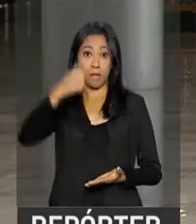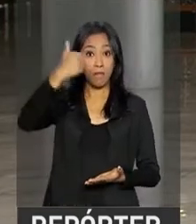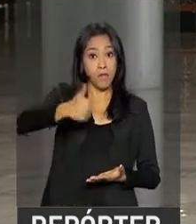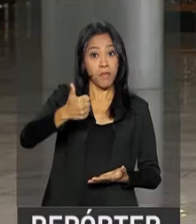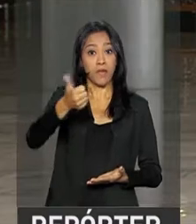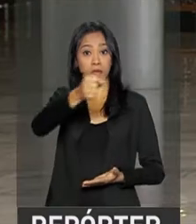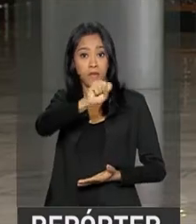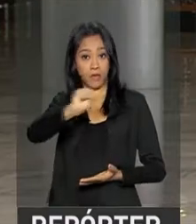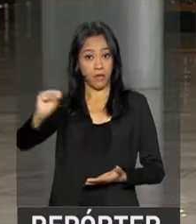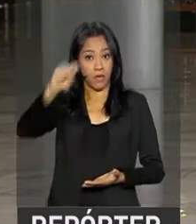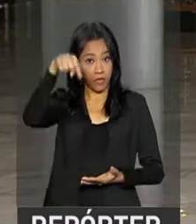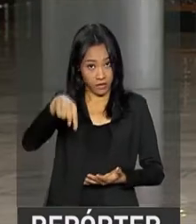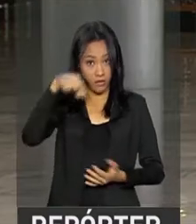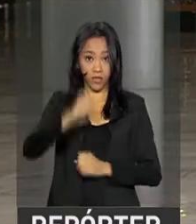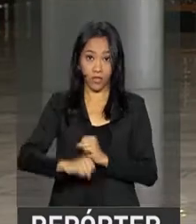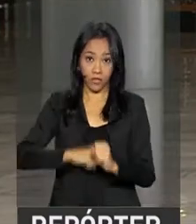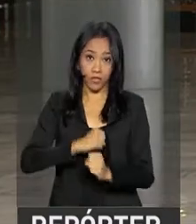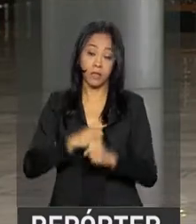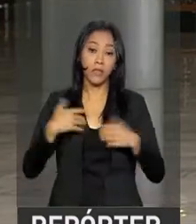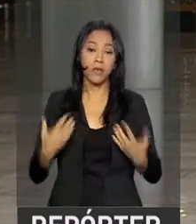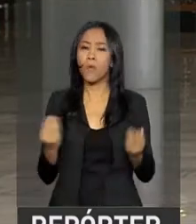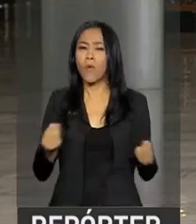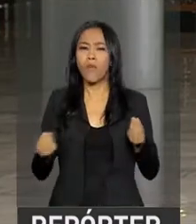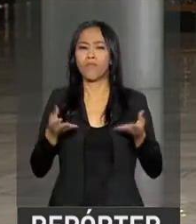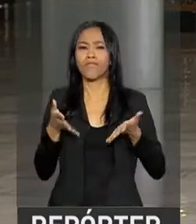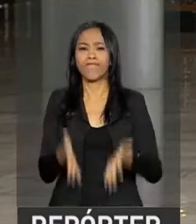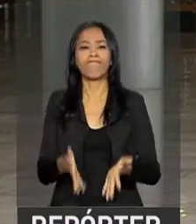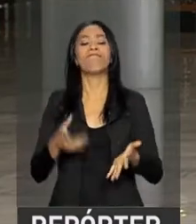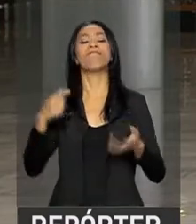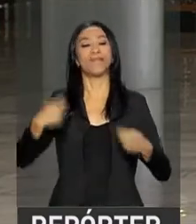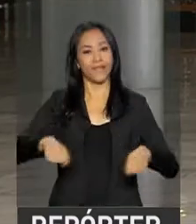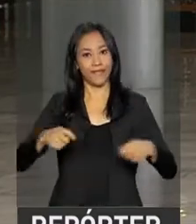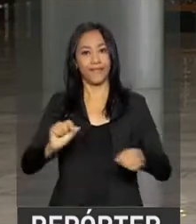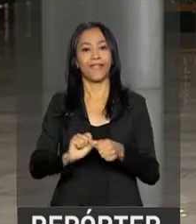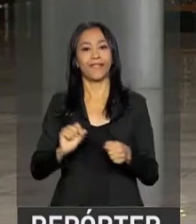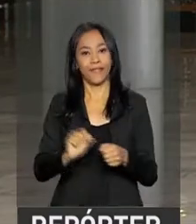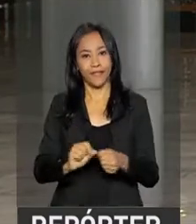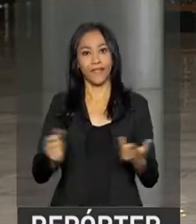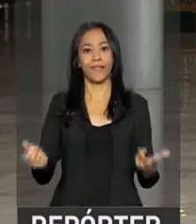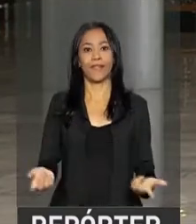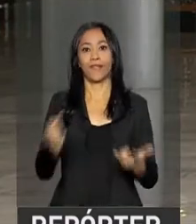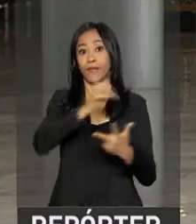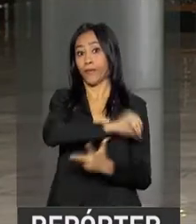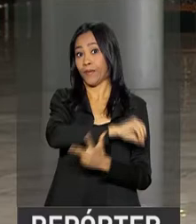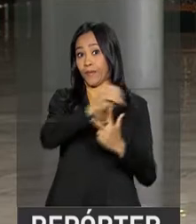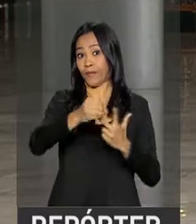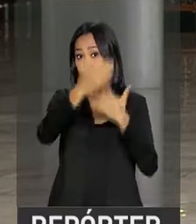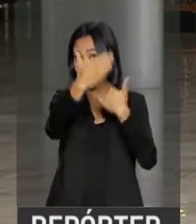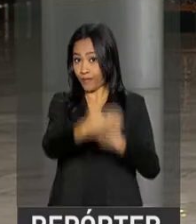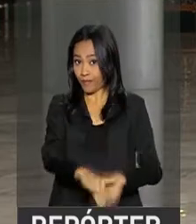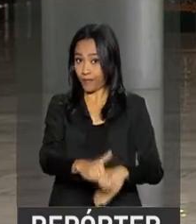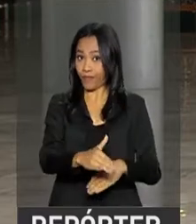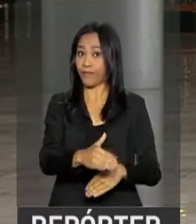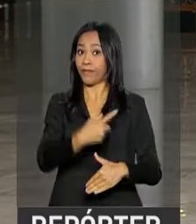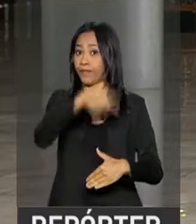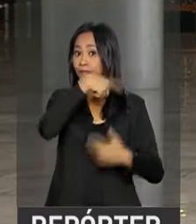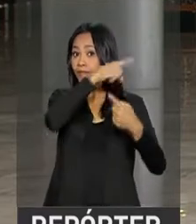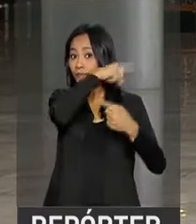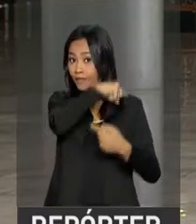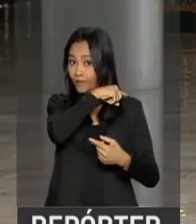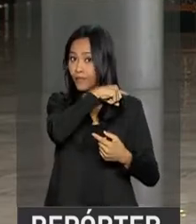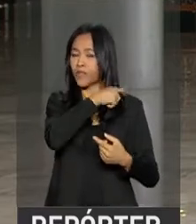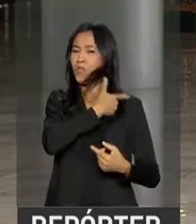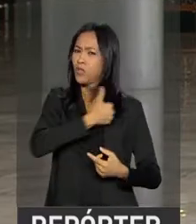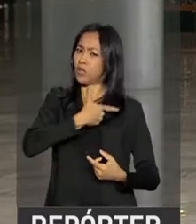deste ano para participar o candidato deve ter feito uma das edições do enem a partir de